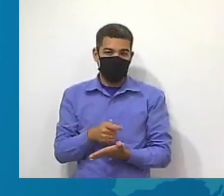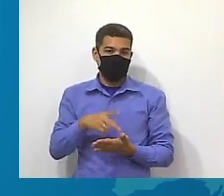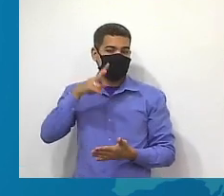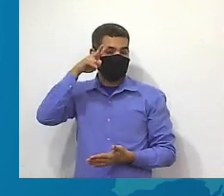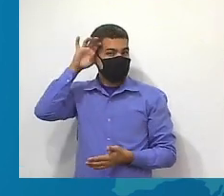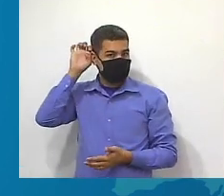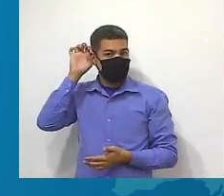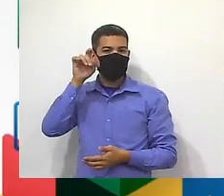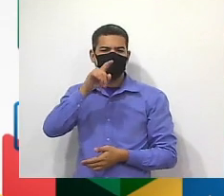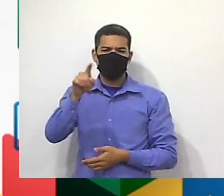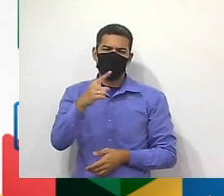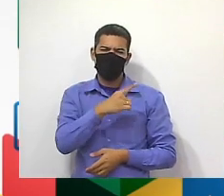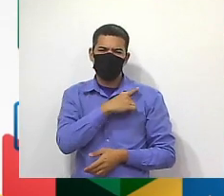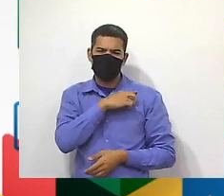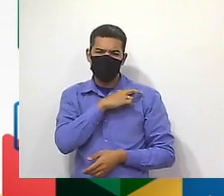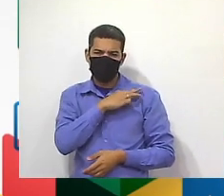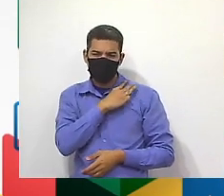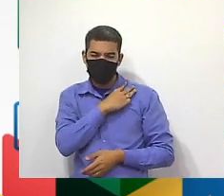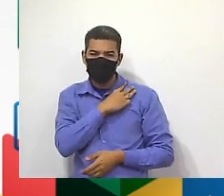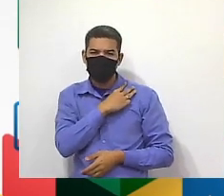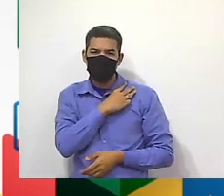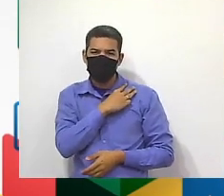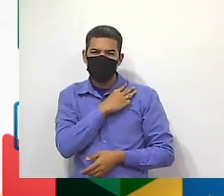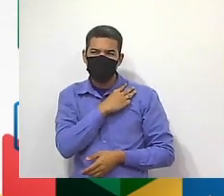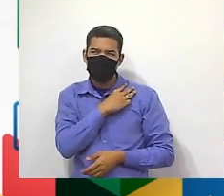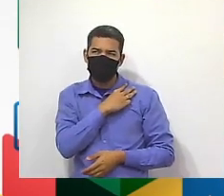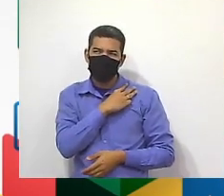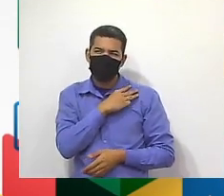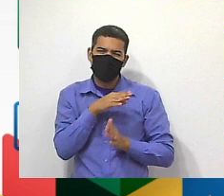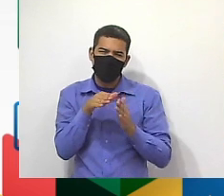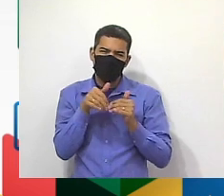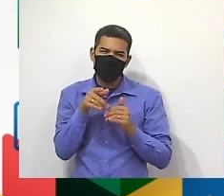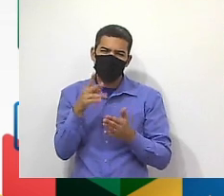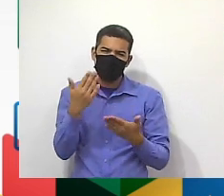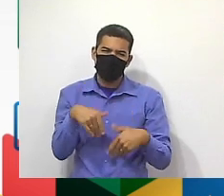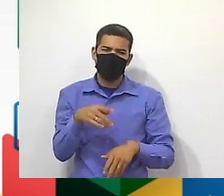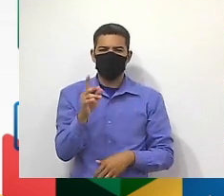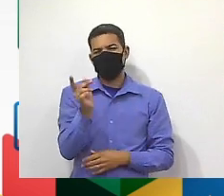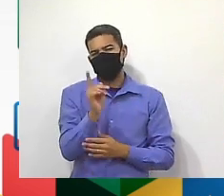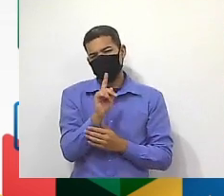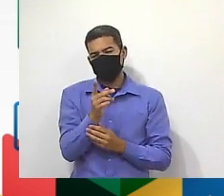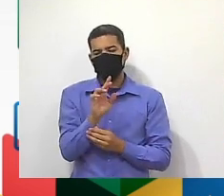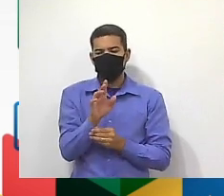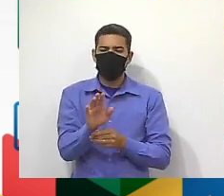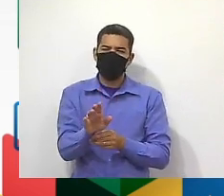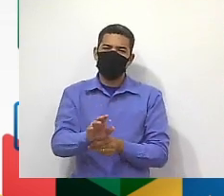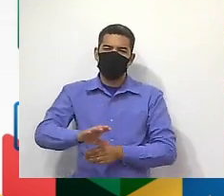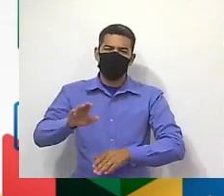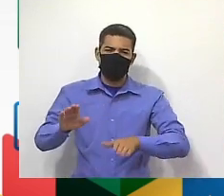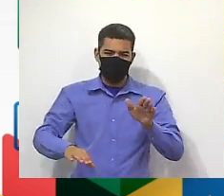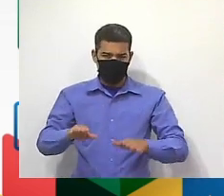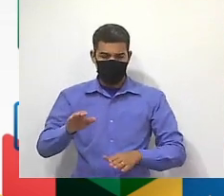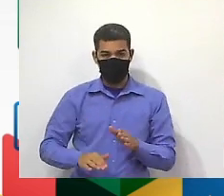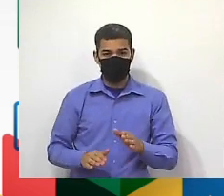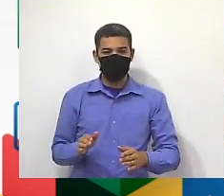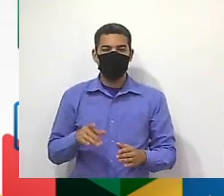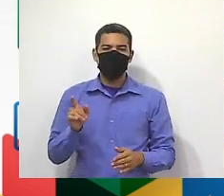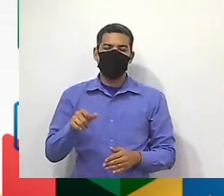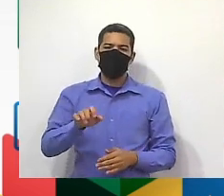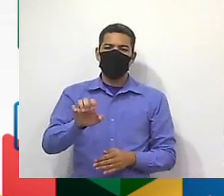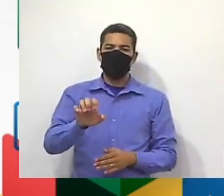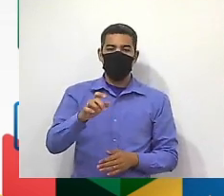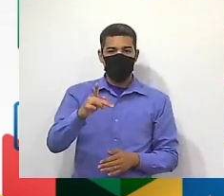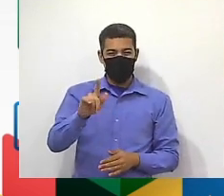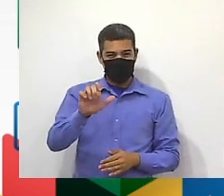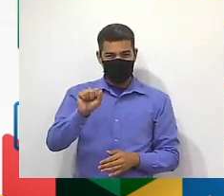para estudantes de primeiro, segundo e terceiro ano? Normalmente não, é muito raro cair alguma questão abordando o estado do plasma